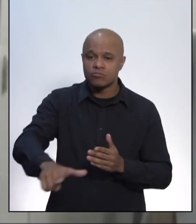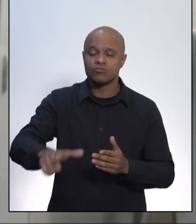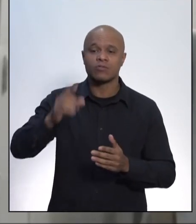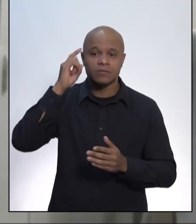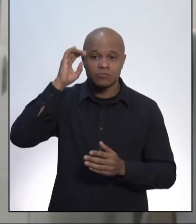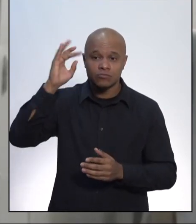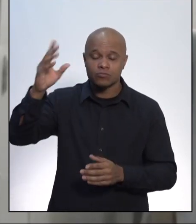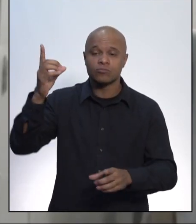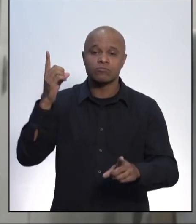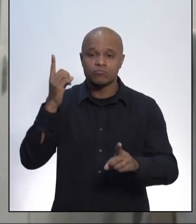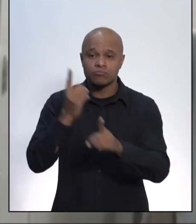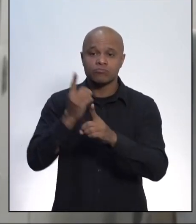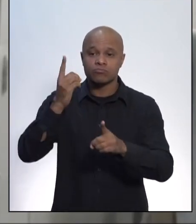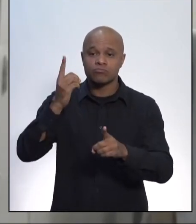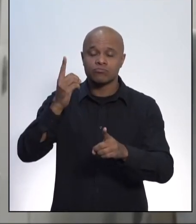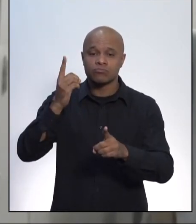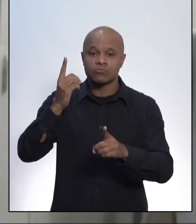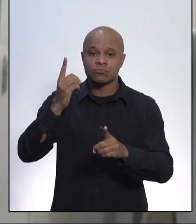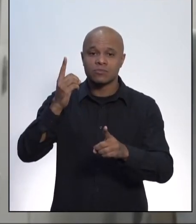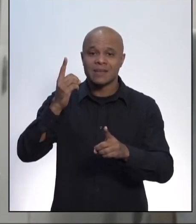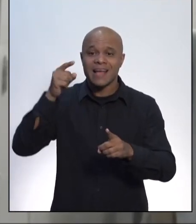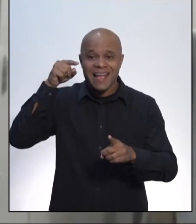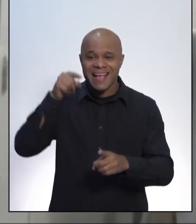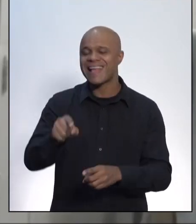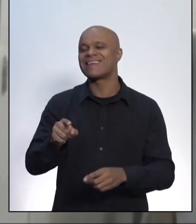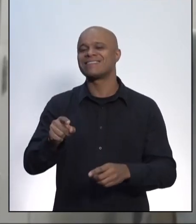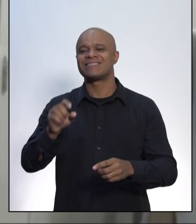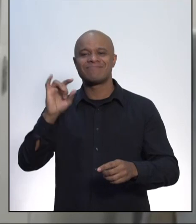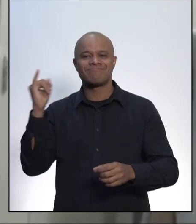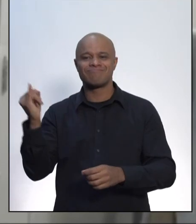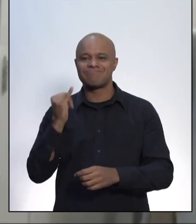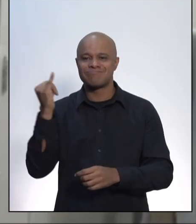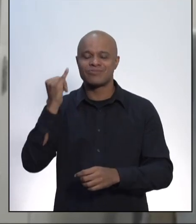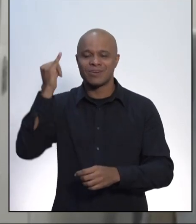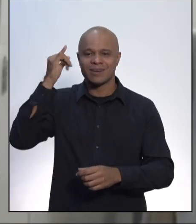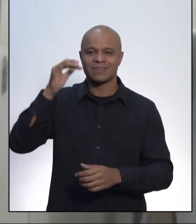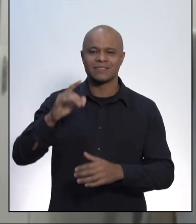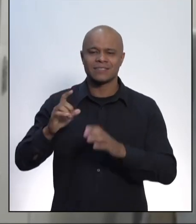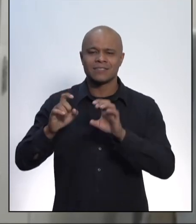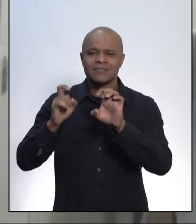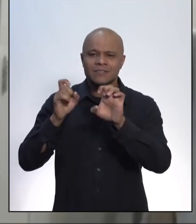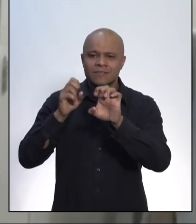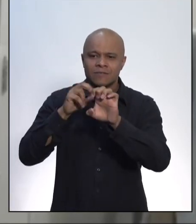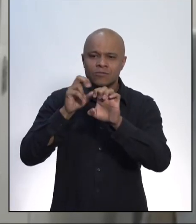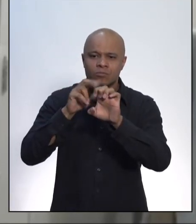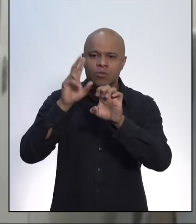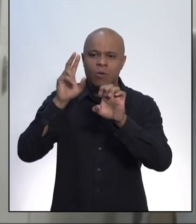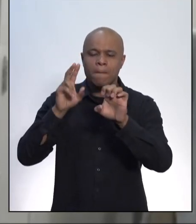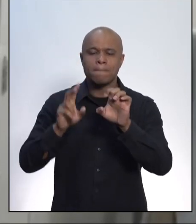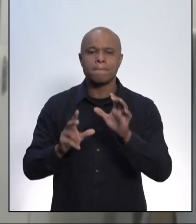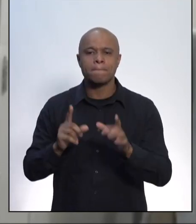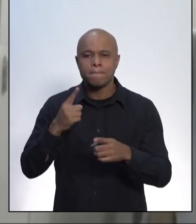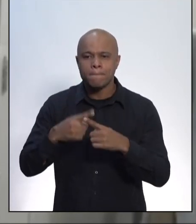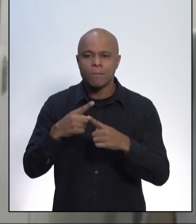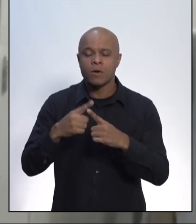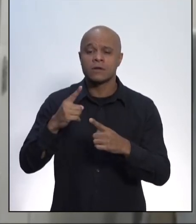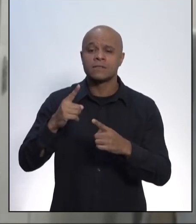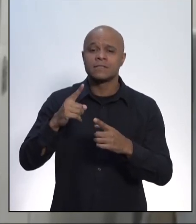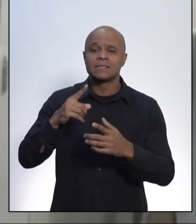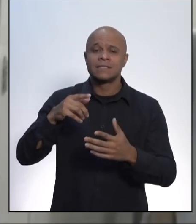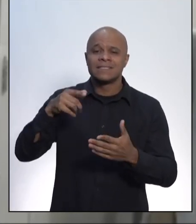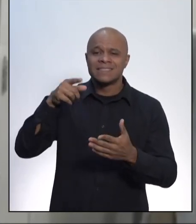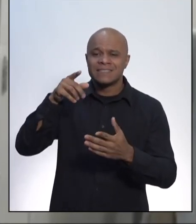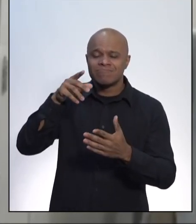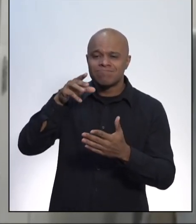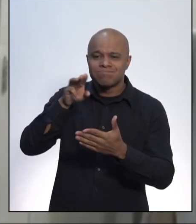seus sonhos, essa é a grande magia do empreendedorismo, né? Essa é a grande magia do motivo que a